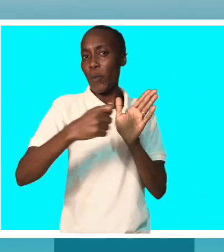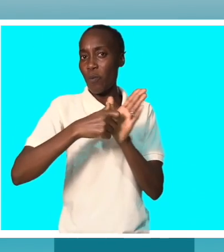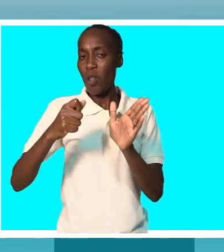emprego inclusivo. Obrigado.